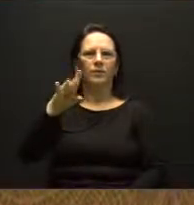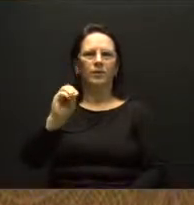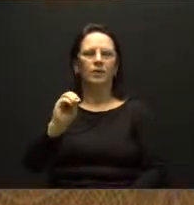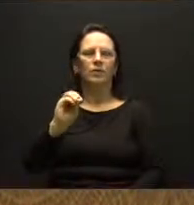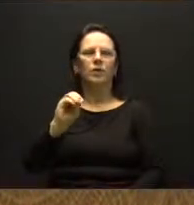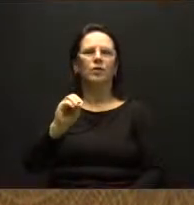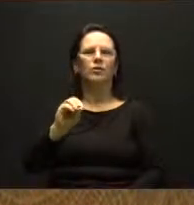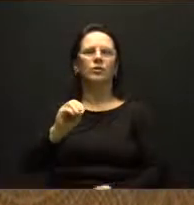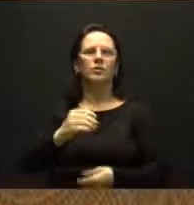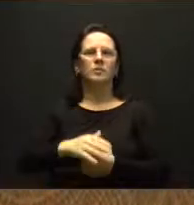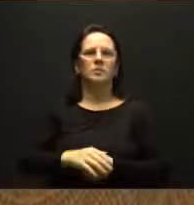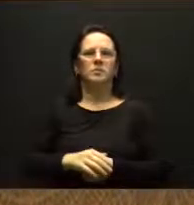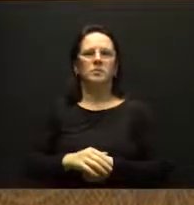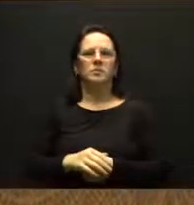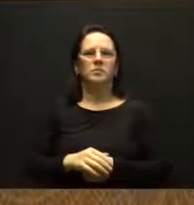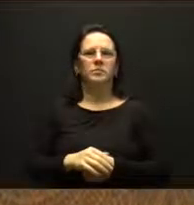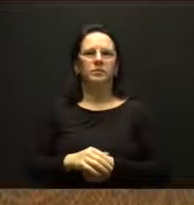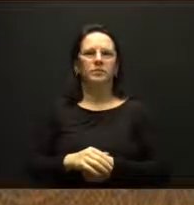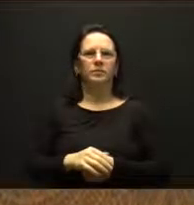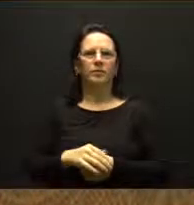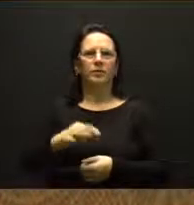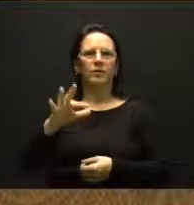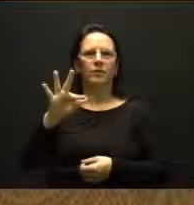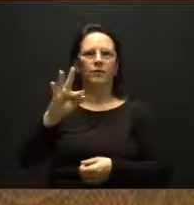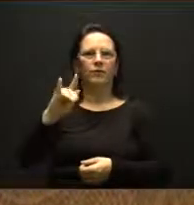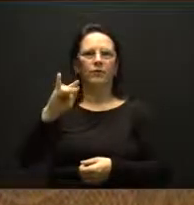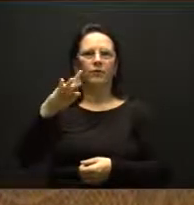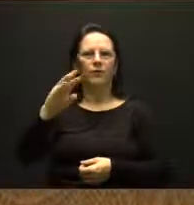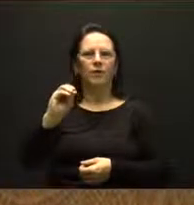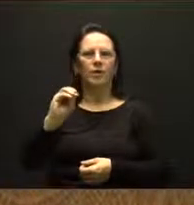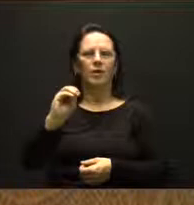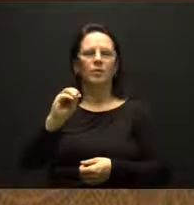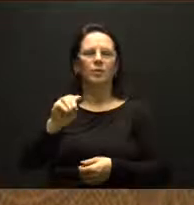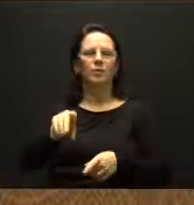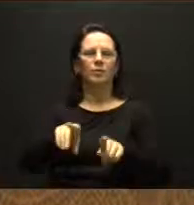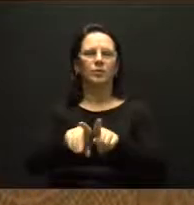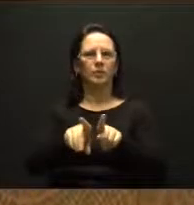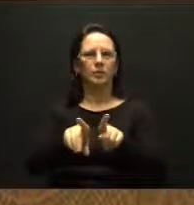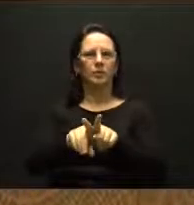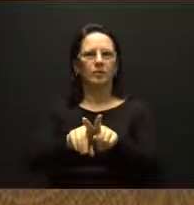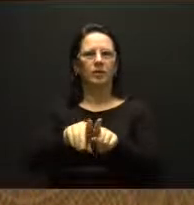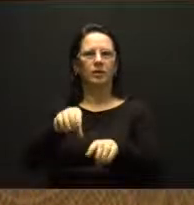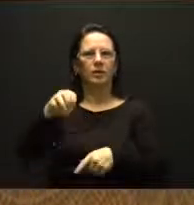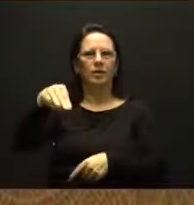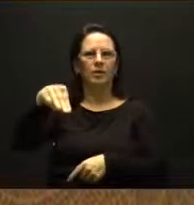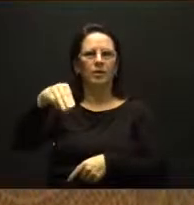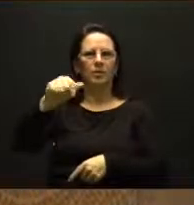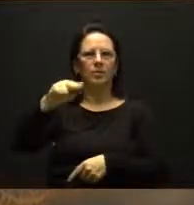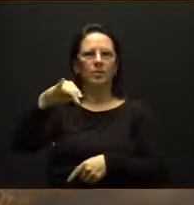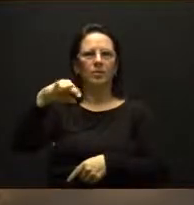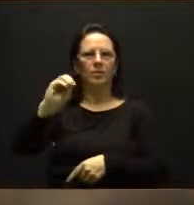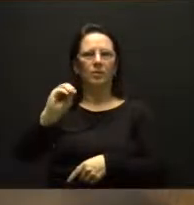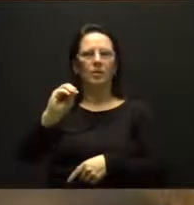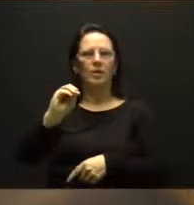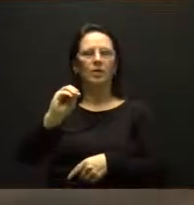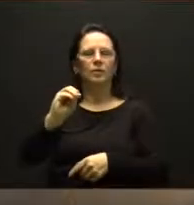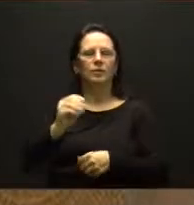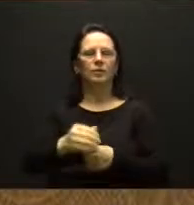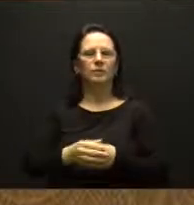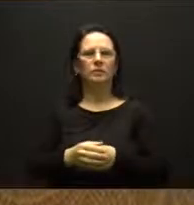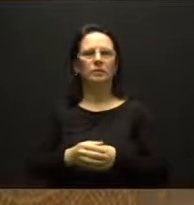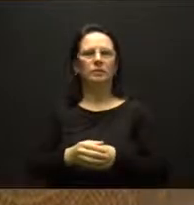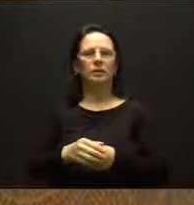líder do pps fábio alves moreira líder pmdb márcio silva nascimento de d psb